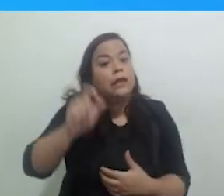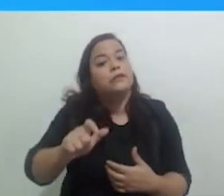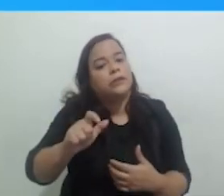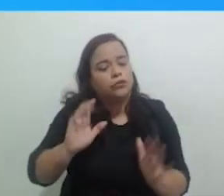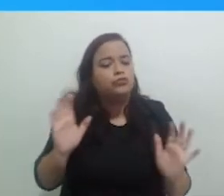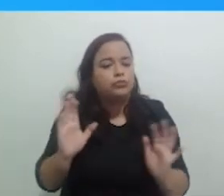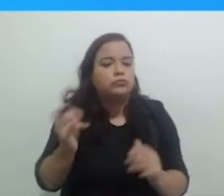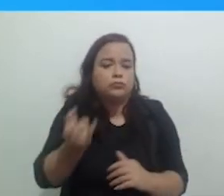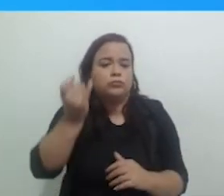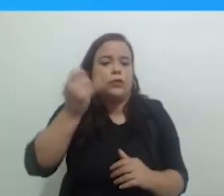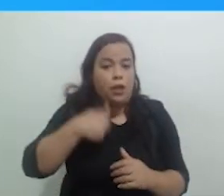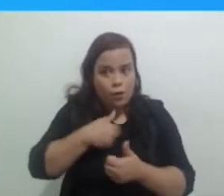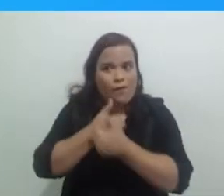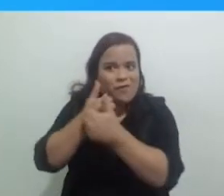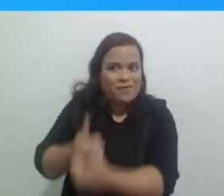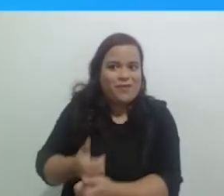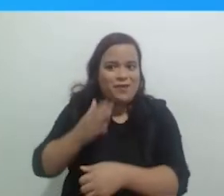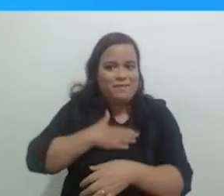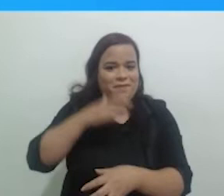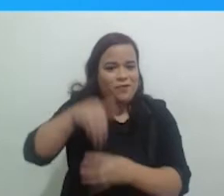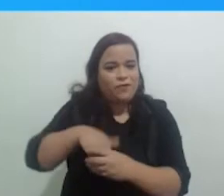voto.